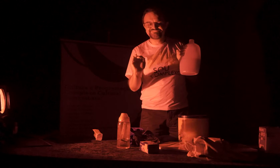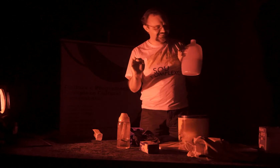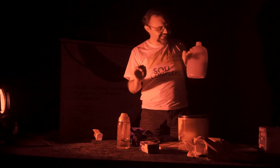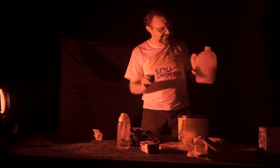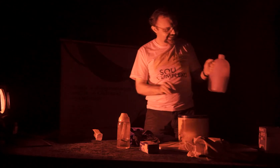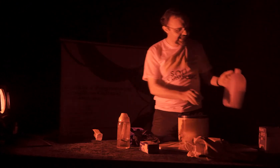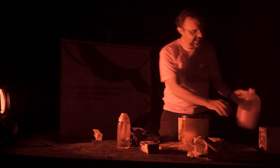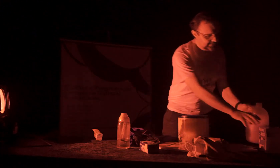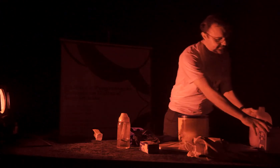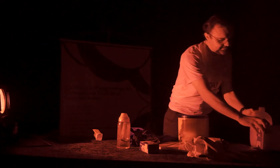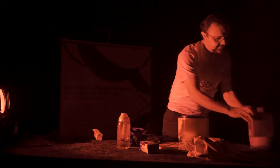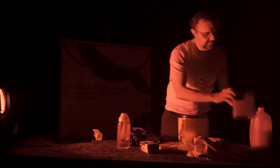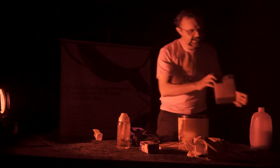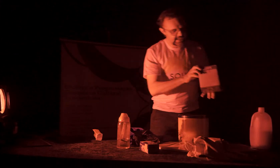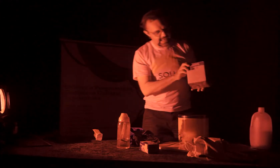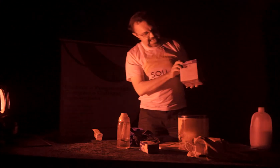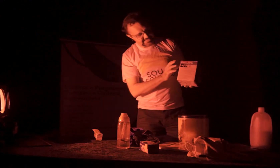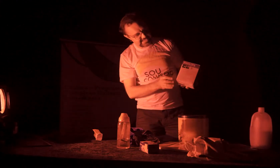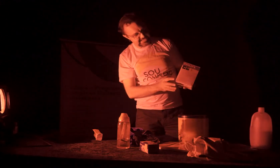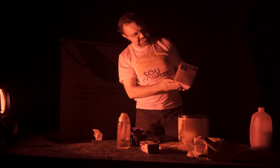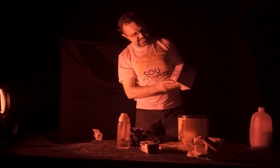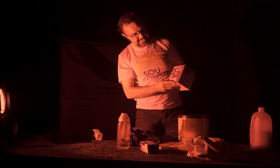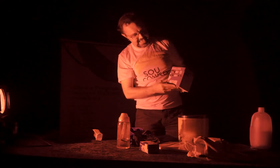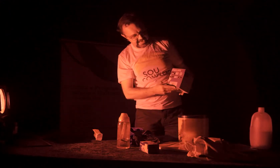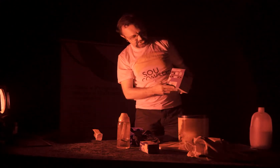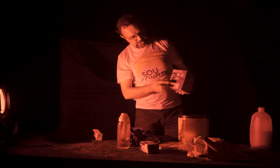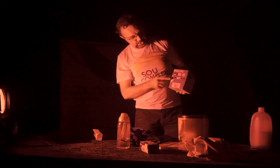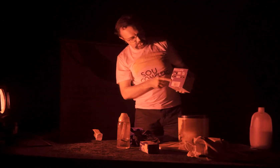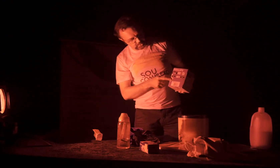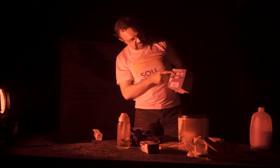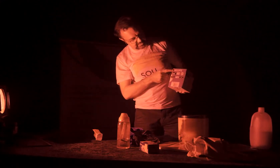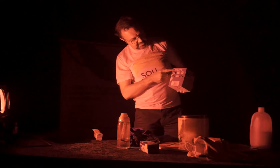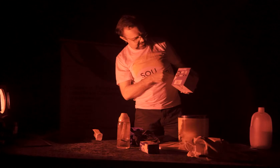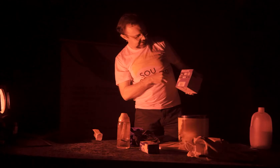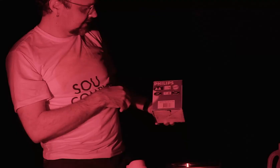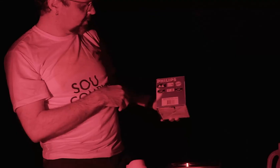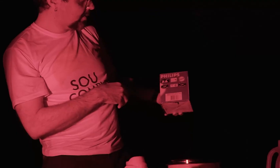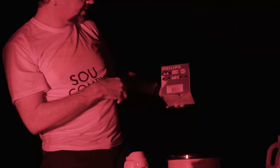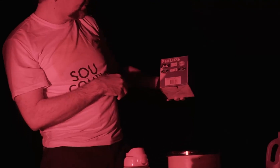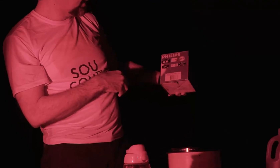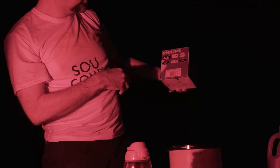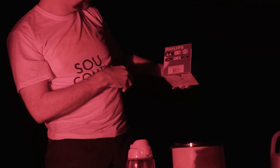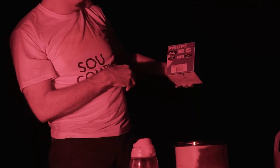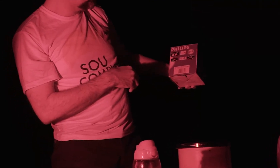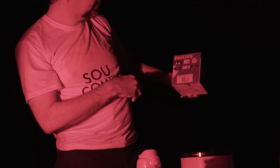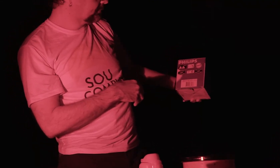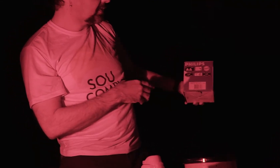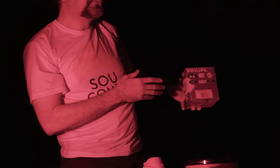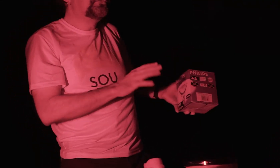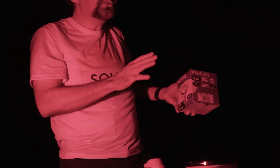aqui já era. Essa caixa que era azul tá uma coisa